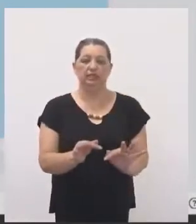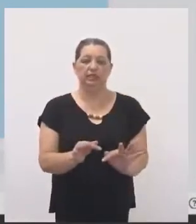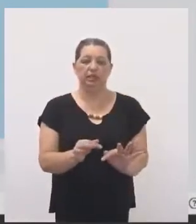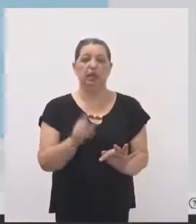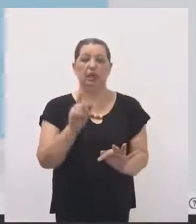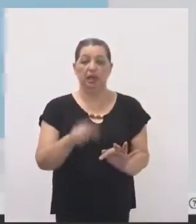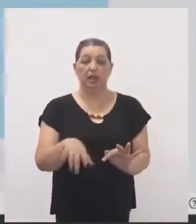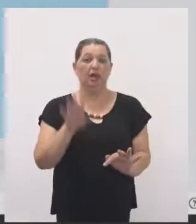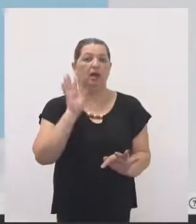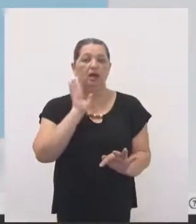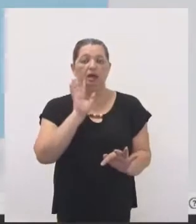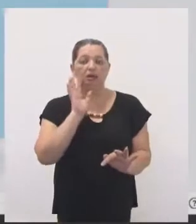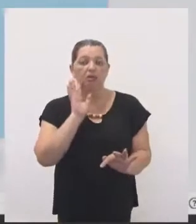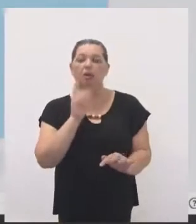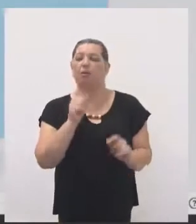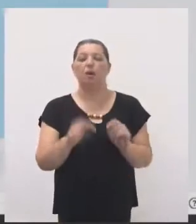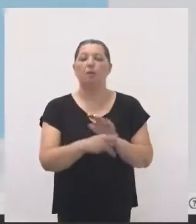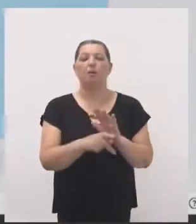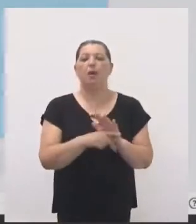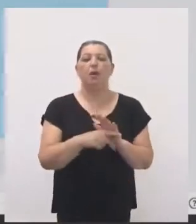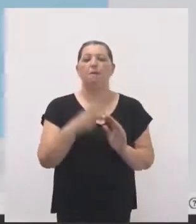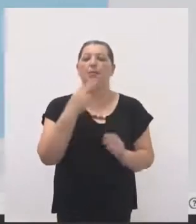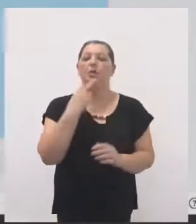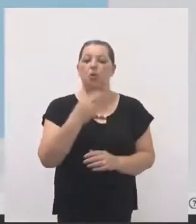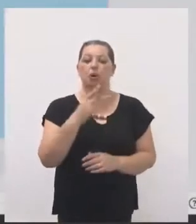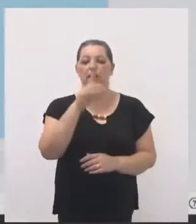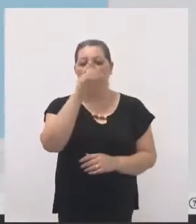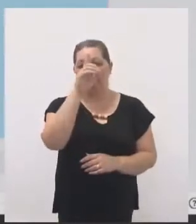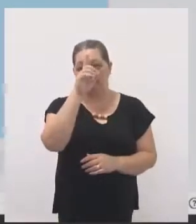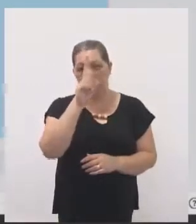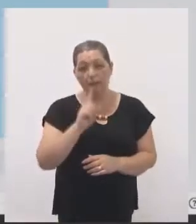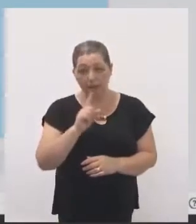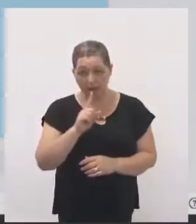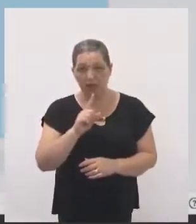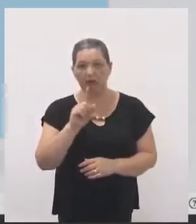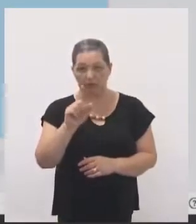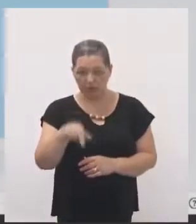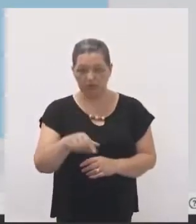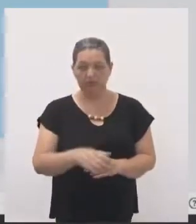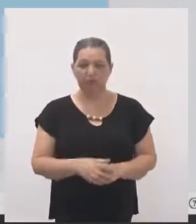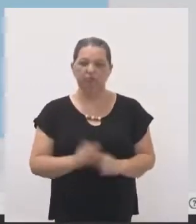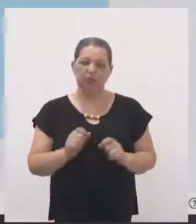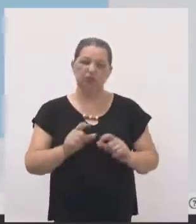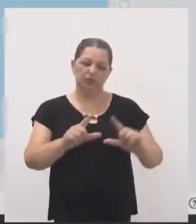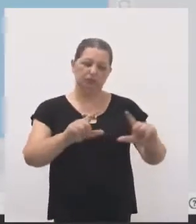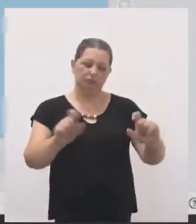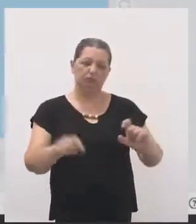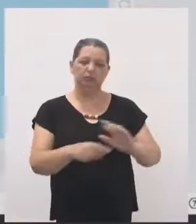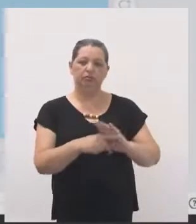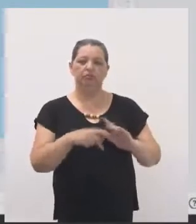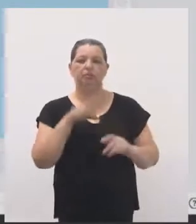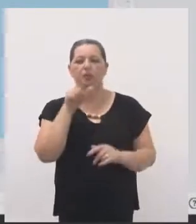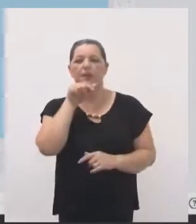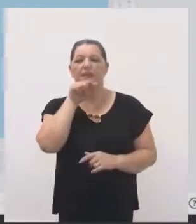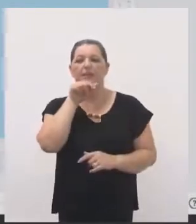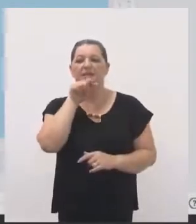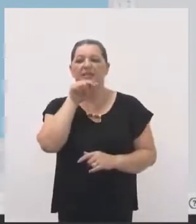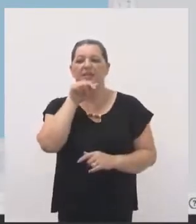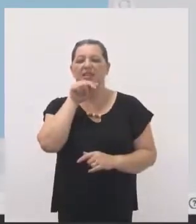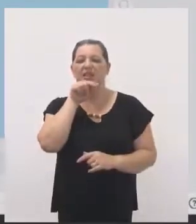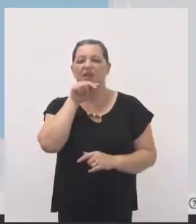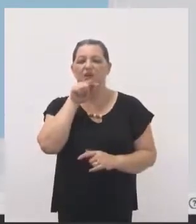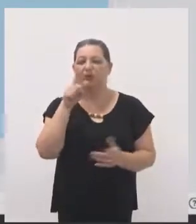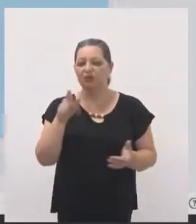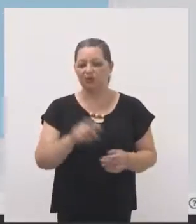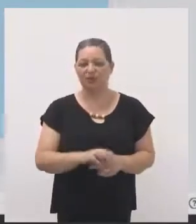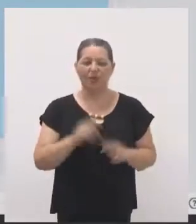cor amarela. Então, eu posso vir aqui e aplicar esse filtro e escolher uma carinha, um passarinho. Olha que fofo esse passarinho.